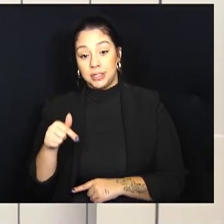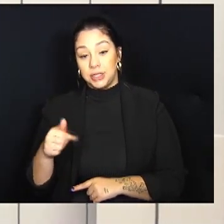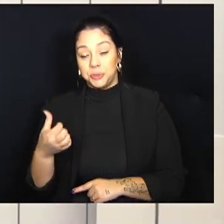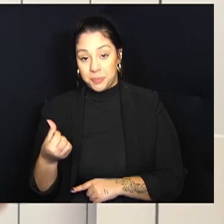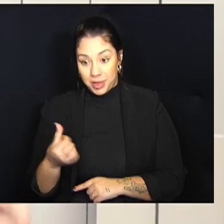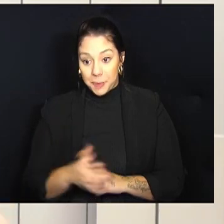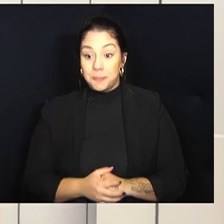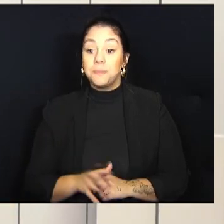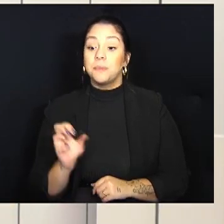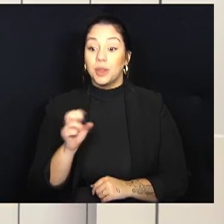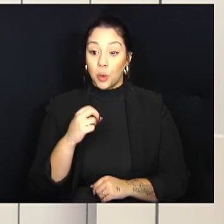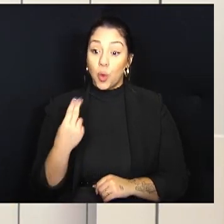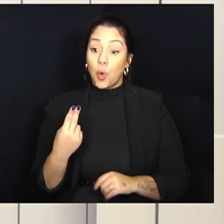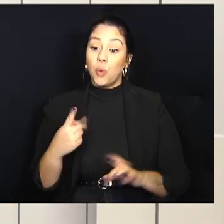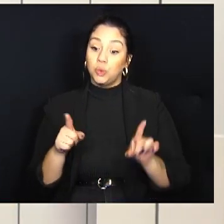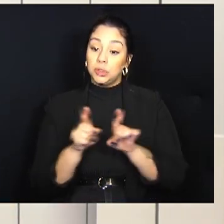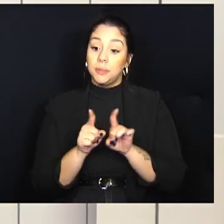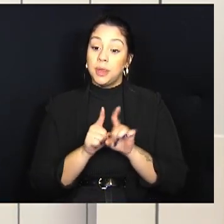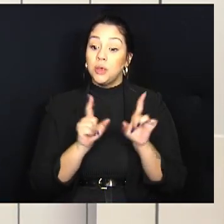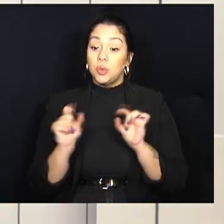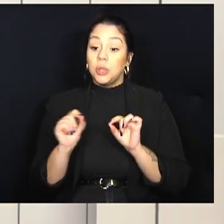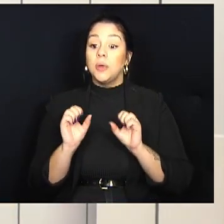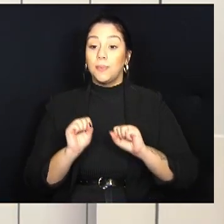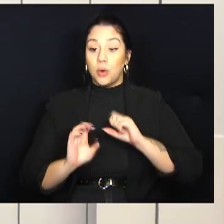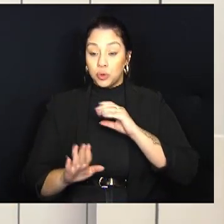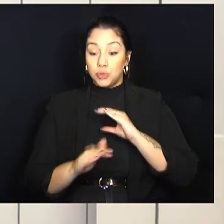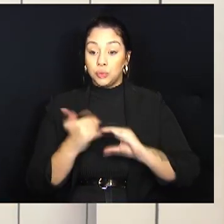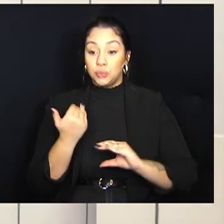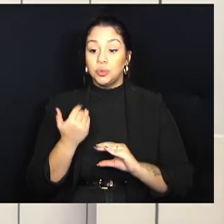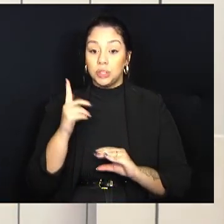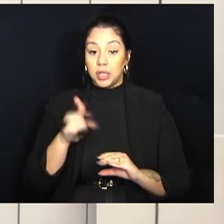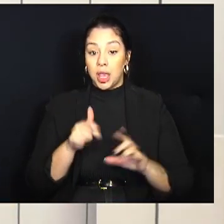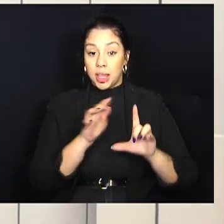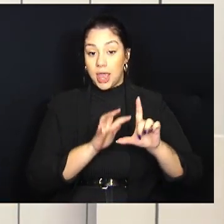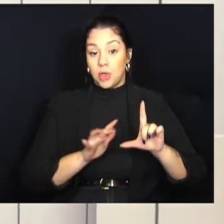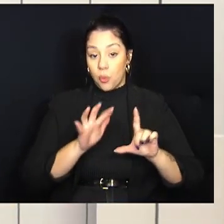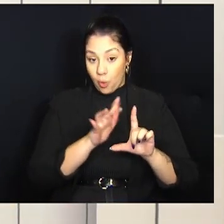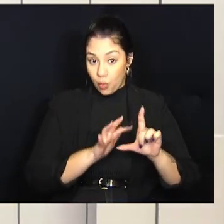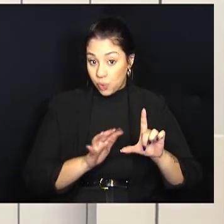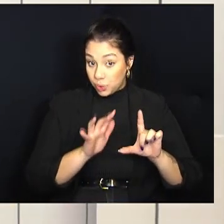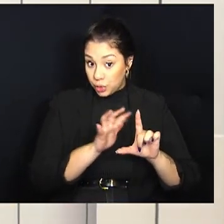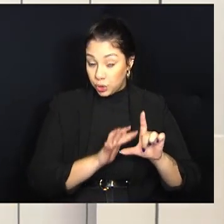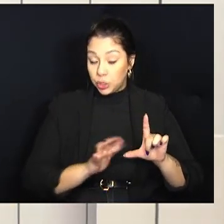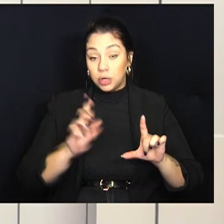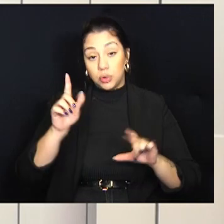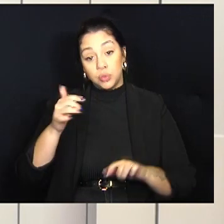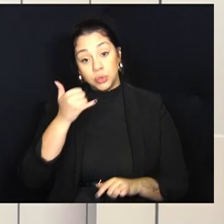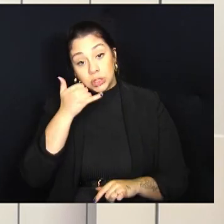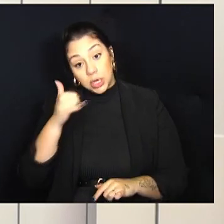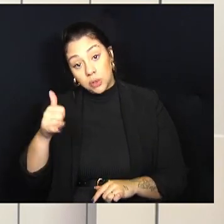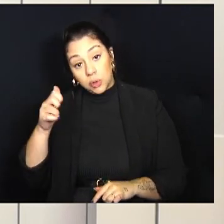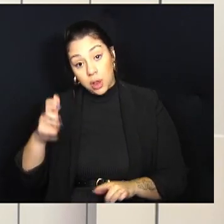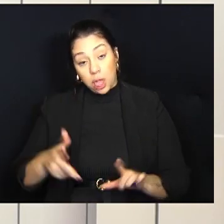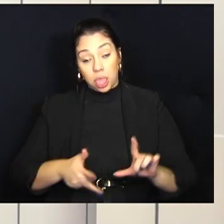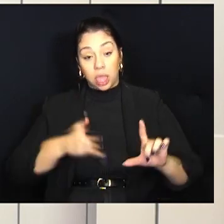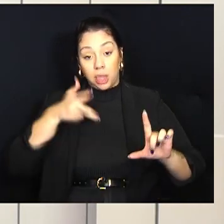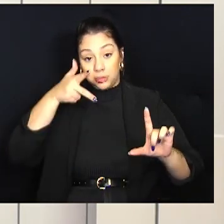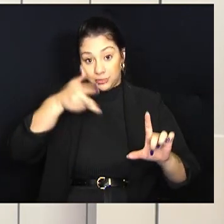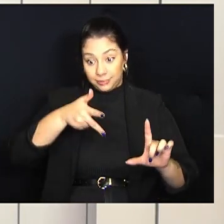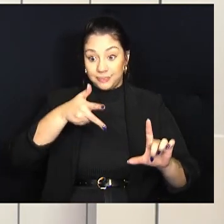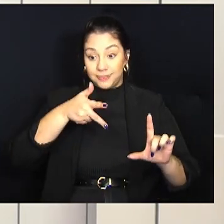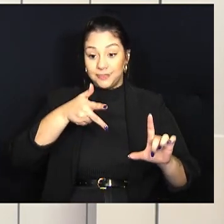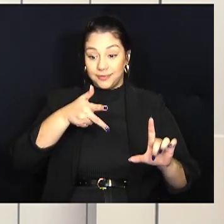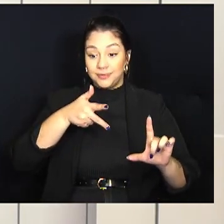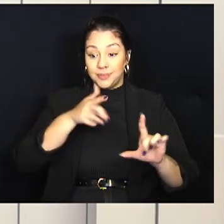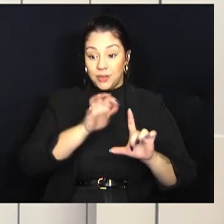978293776. Ou você tem a opção de enviar uma mensagem através do nosso QR Code, com a câmera do seu celular apontada aqui,